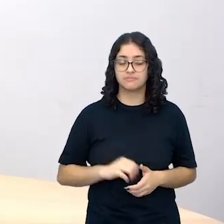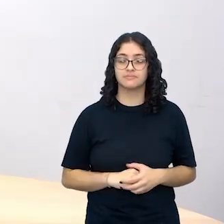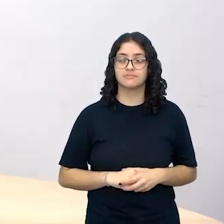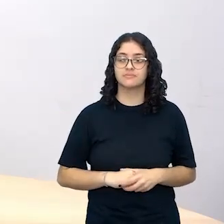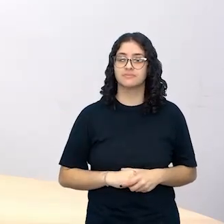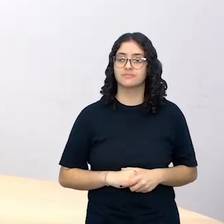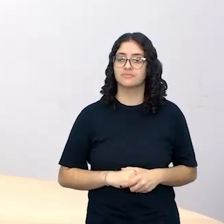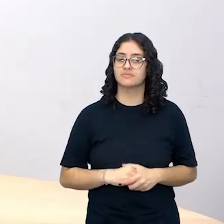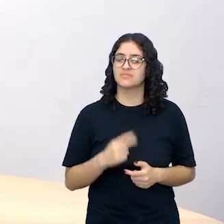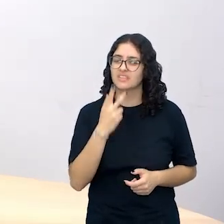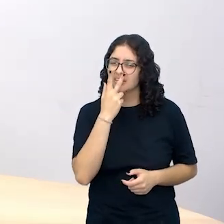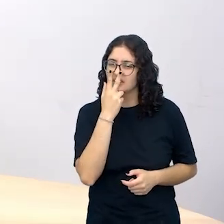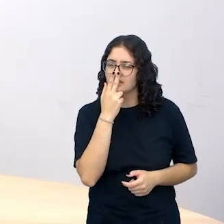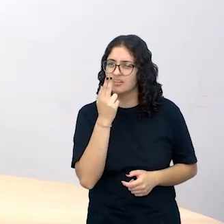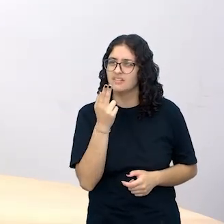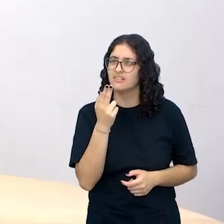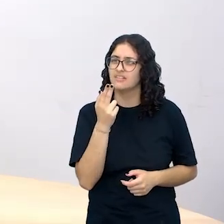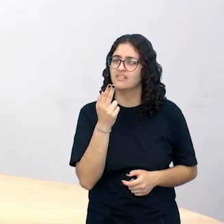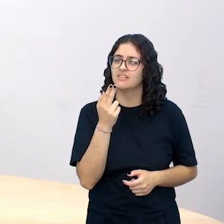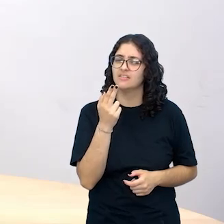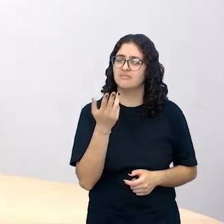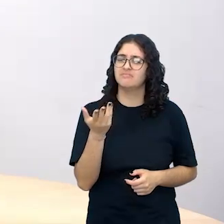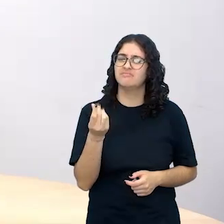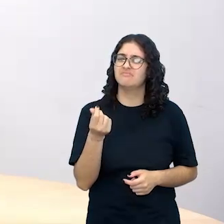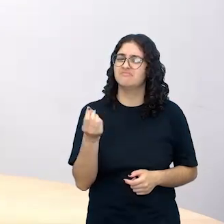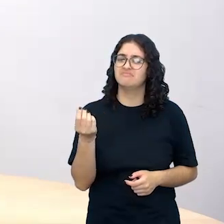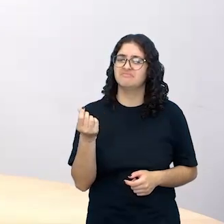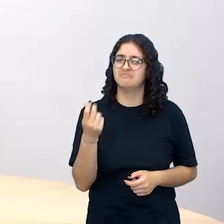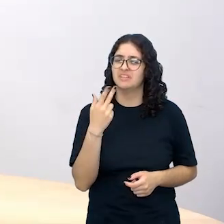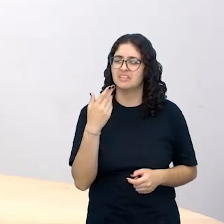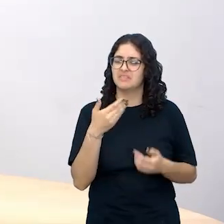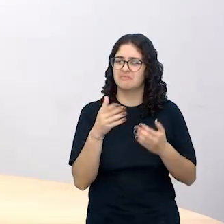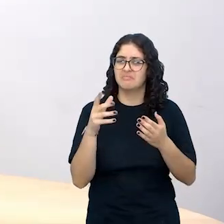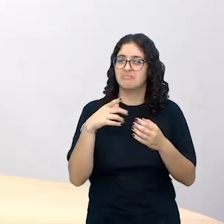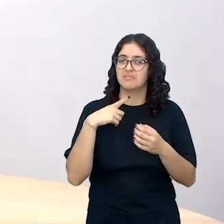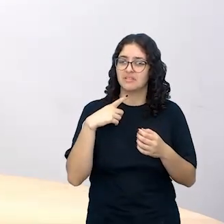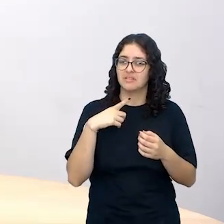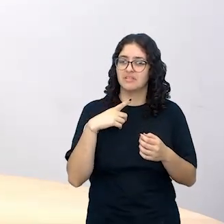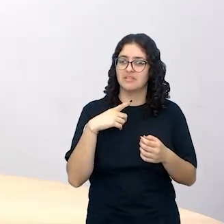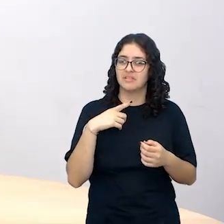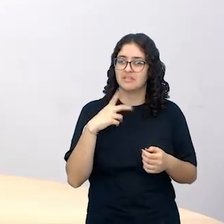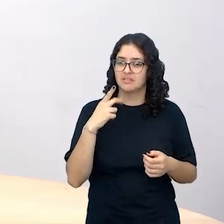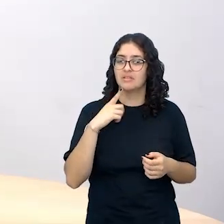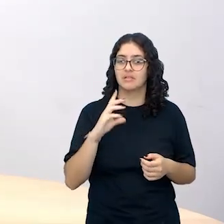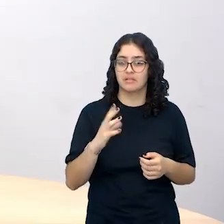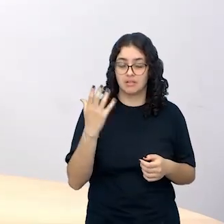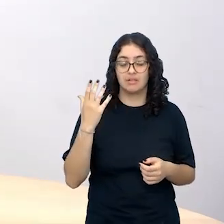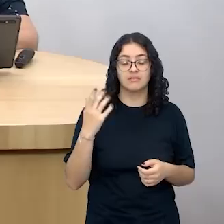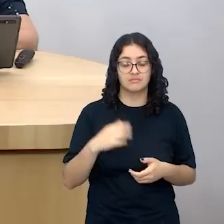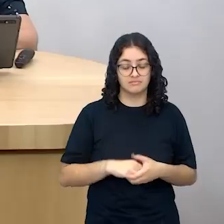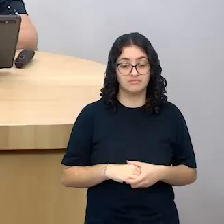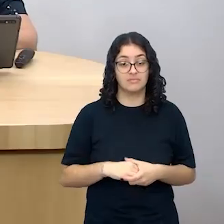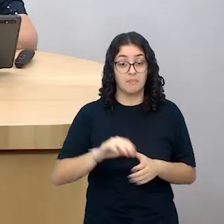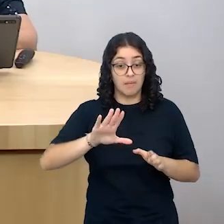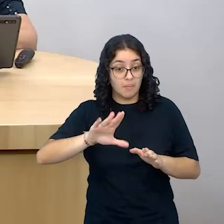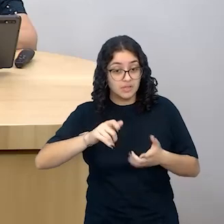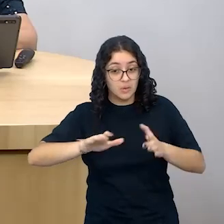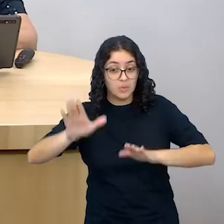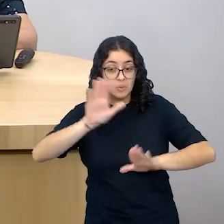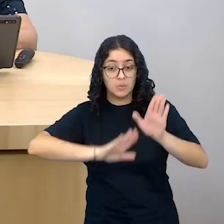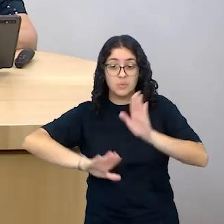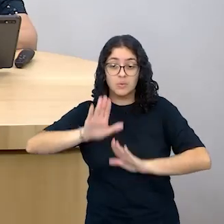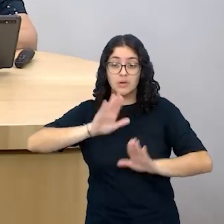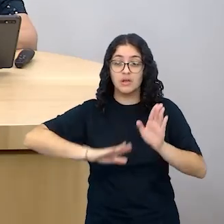acho que era urânio que deixaram ampola lá. de... Então do Césio. Césio, tem que tomar muito cuidado. Mas tem que tomar cuidado, mas porque